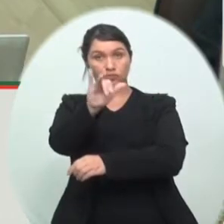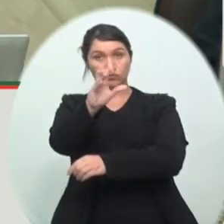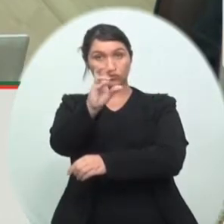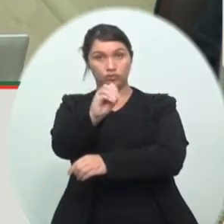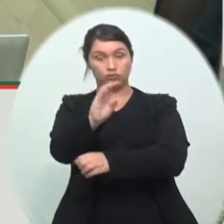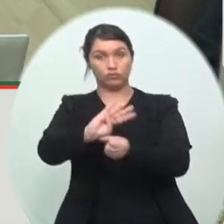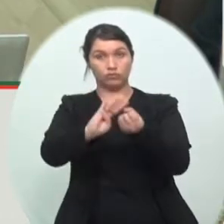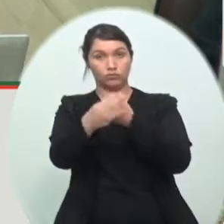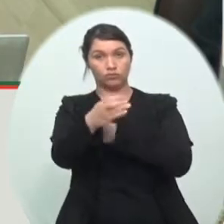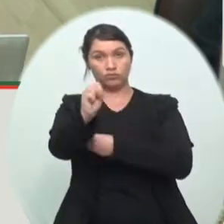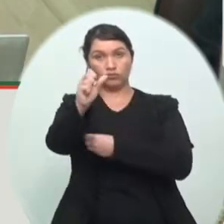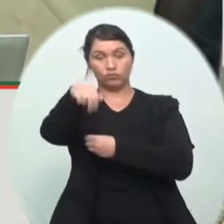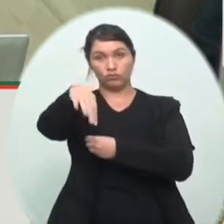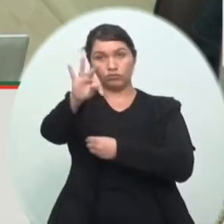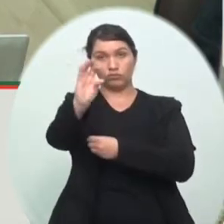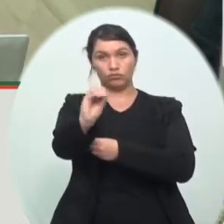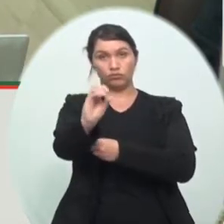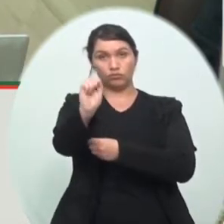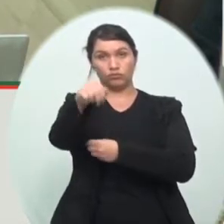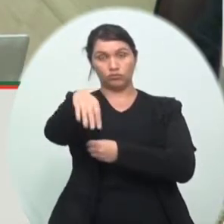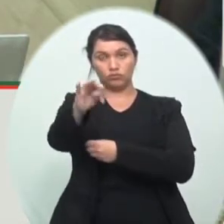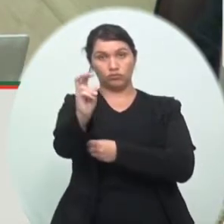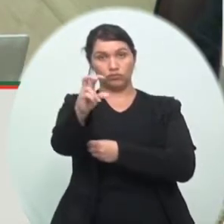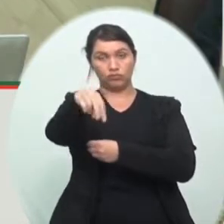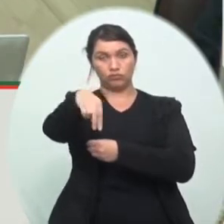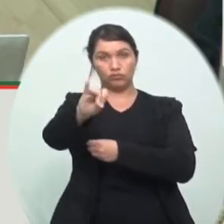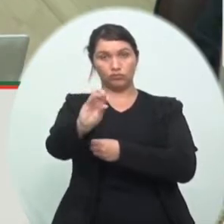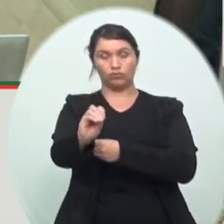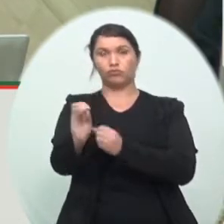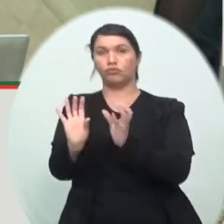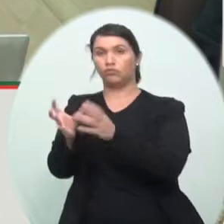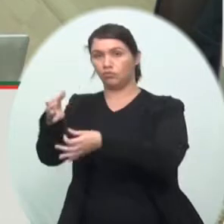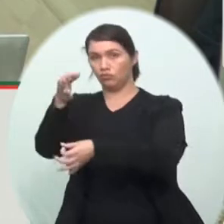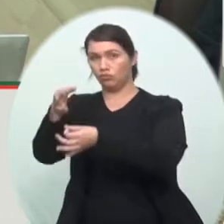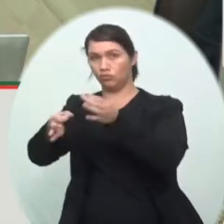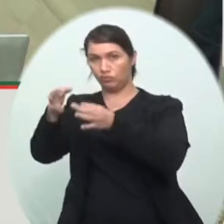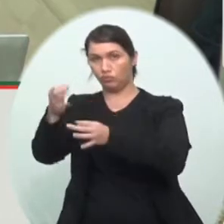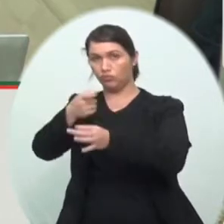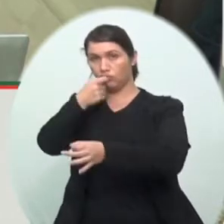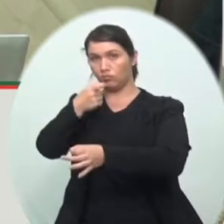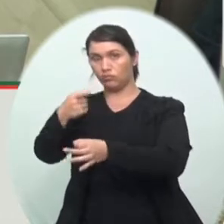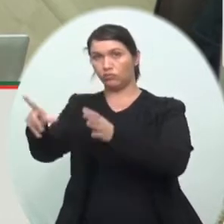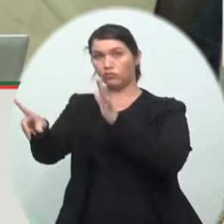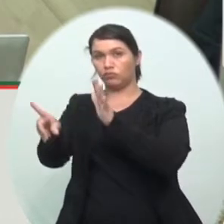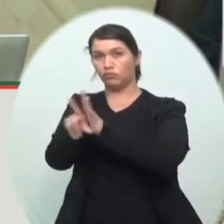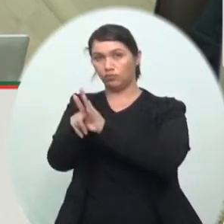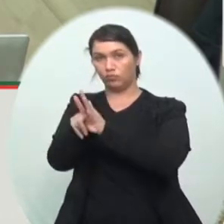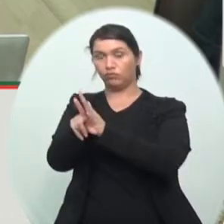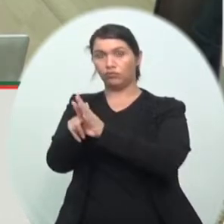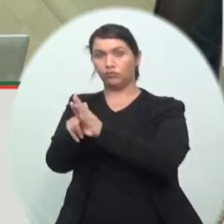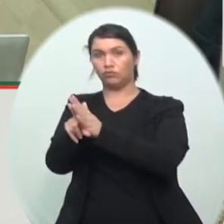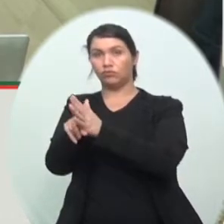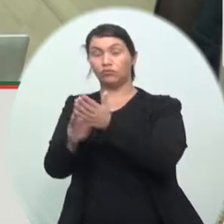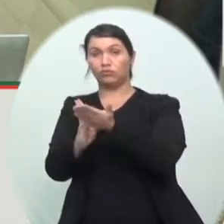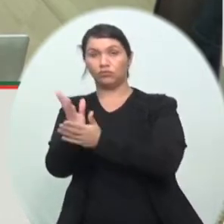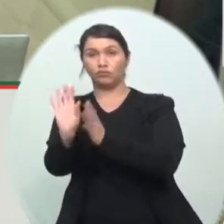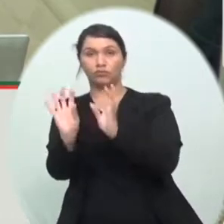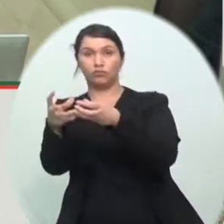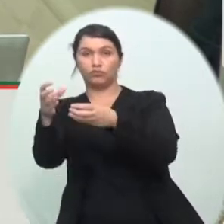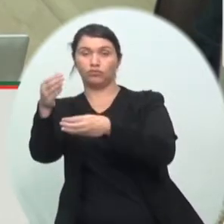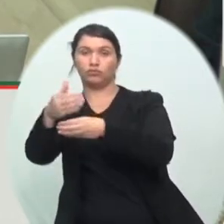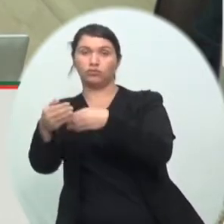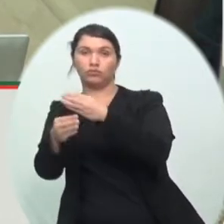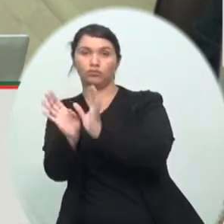bairro Santo Antônio. A Comissão de Justiça e Redação opinou pela legalidade e constitucionalidade. As Comissões